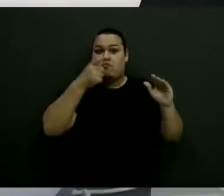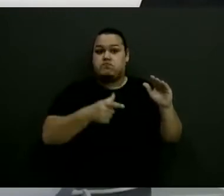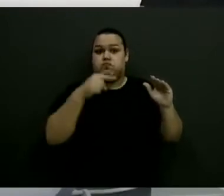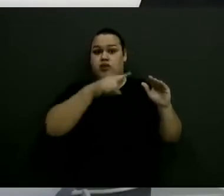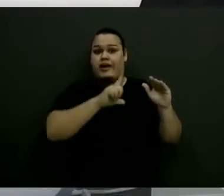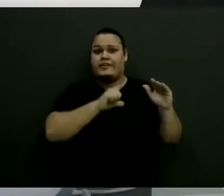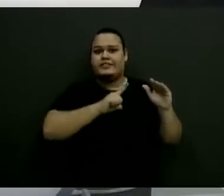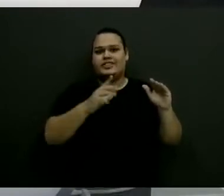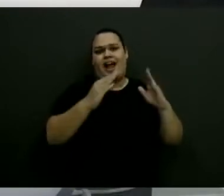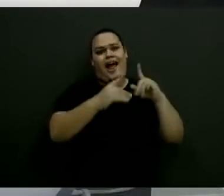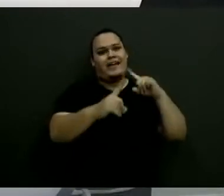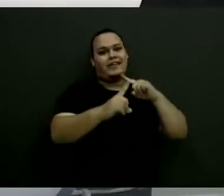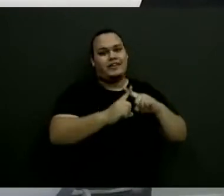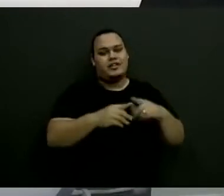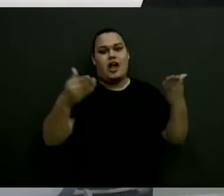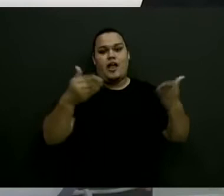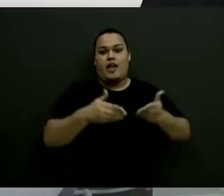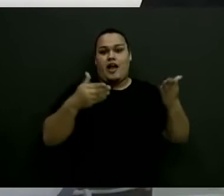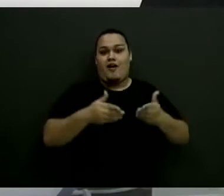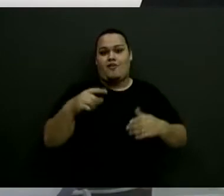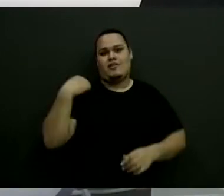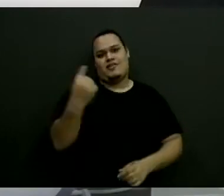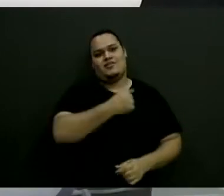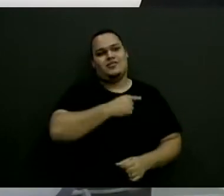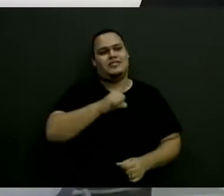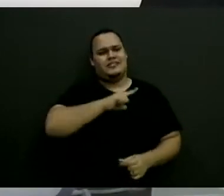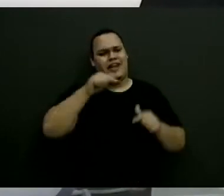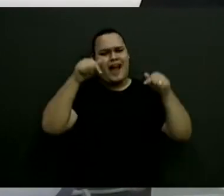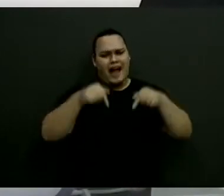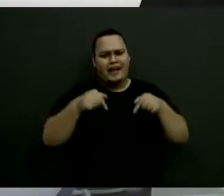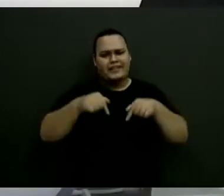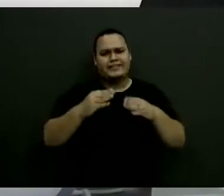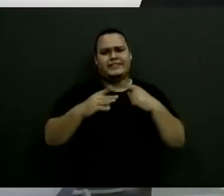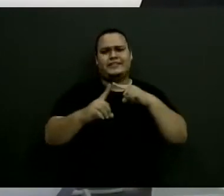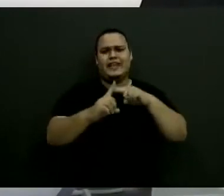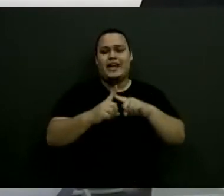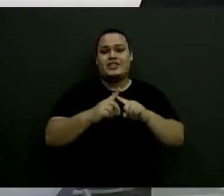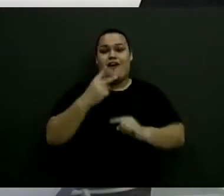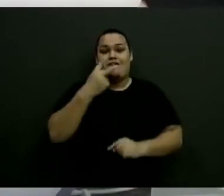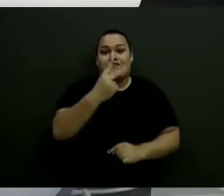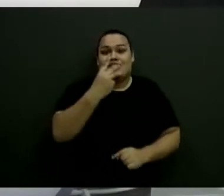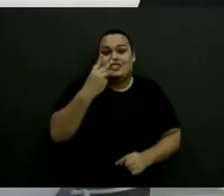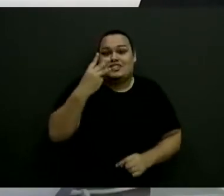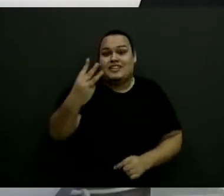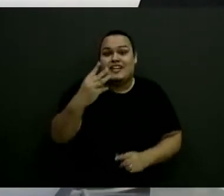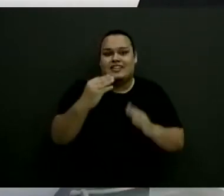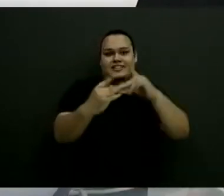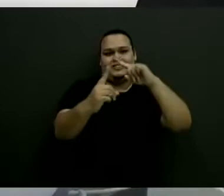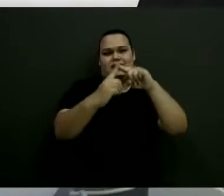uma igreja, e hoje nós temos aqui 23 igrejas. Olha que coisa